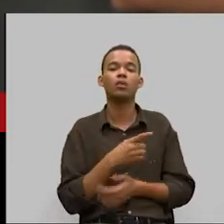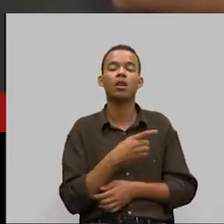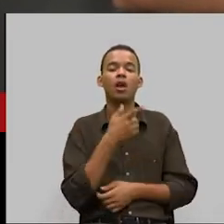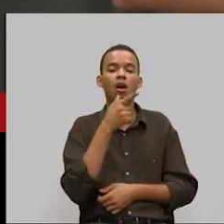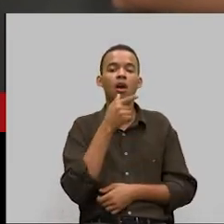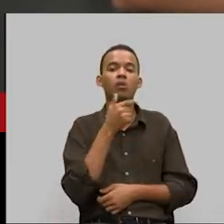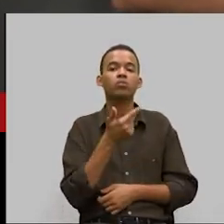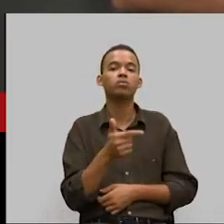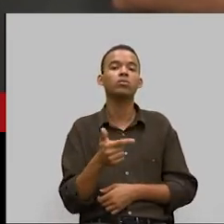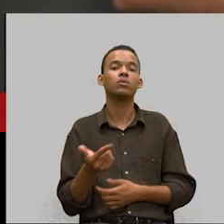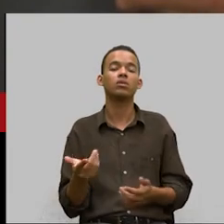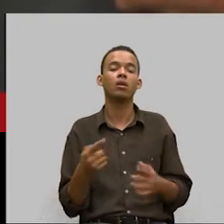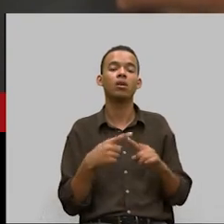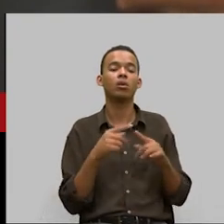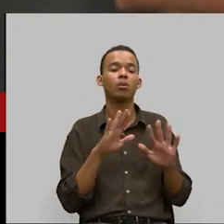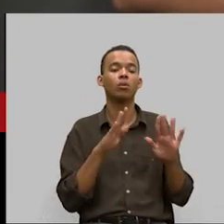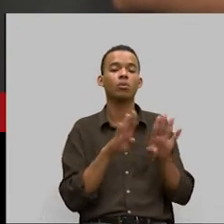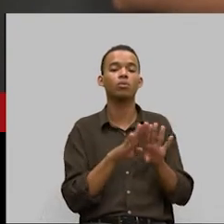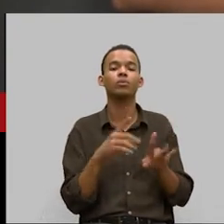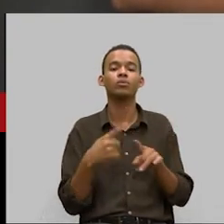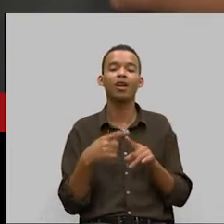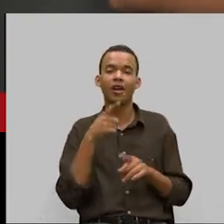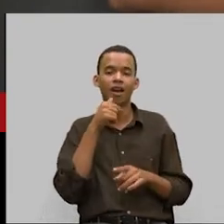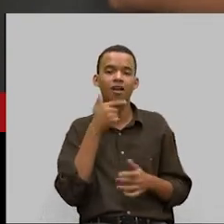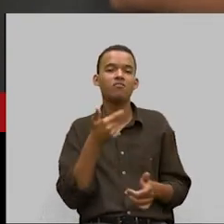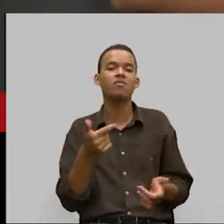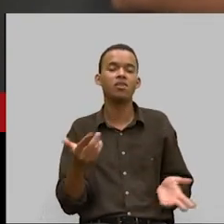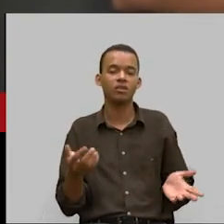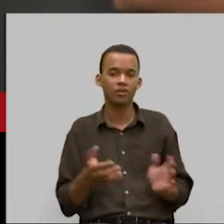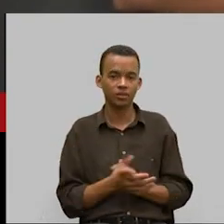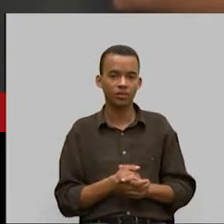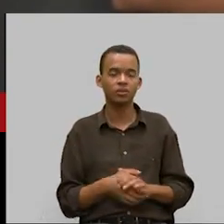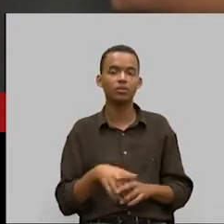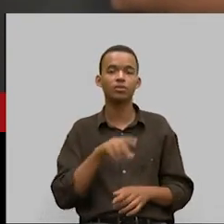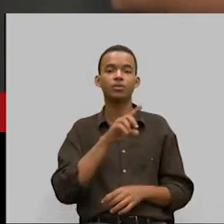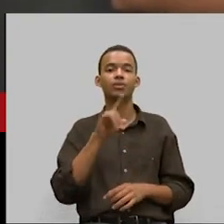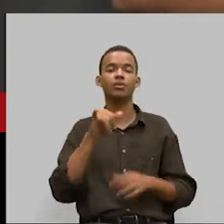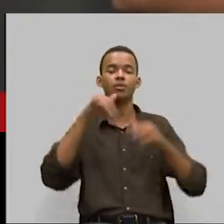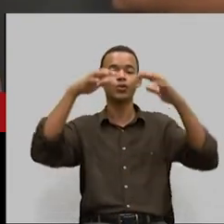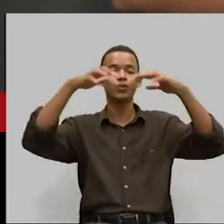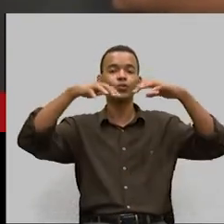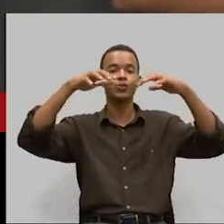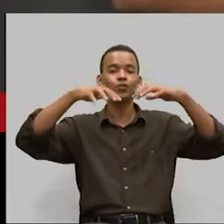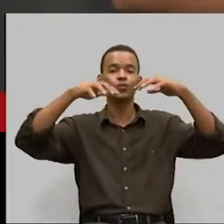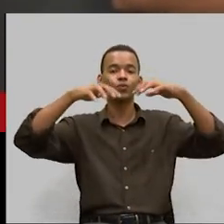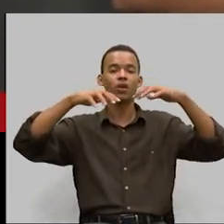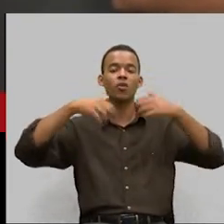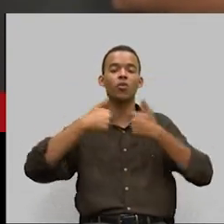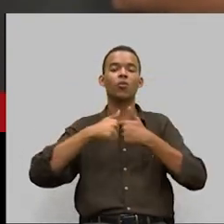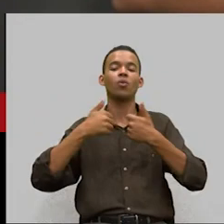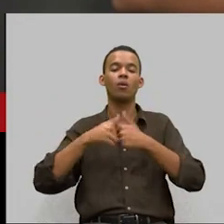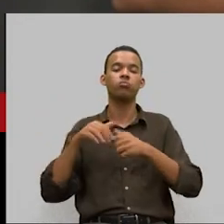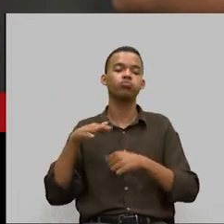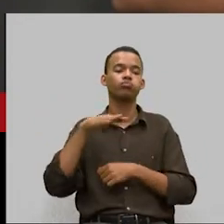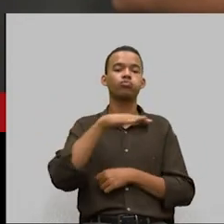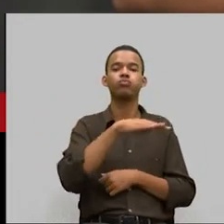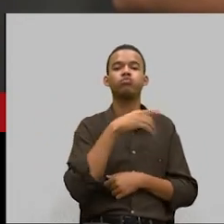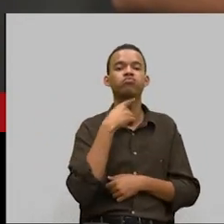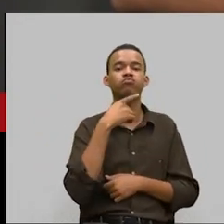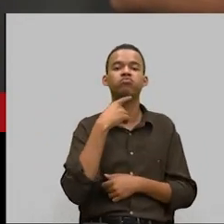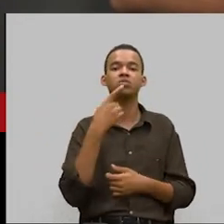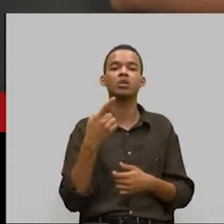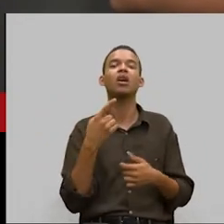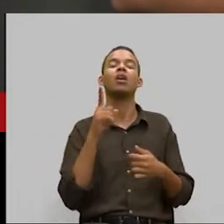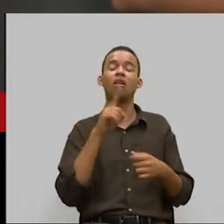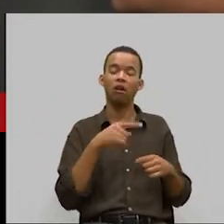isso é fechar a escola é precarizar no dia nas chuvas a o o escolar não vai até lá isso é fechar a